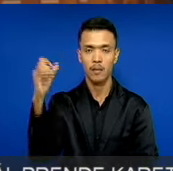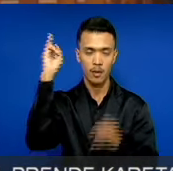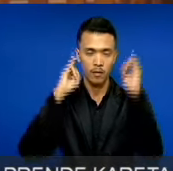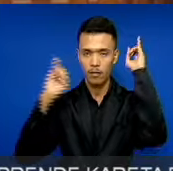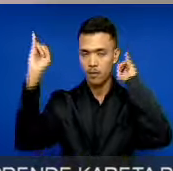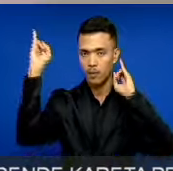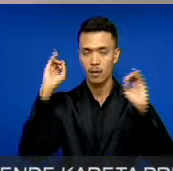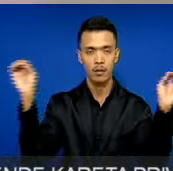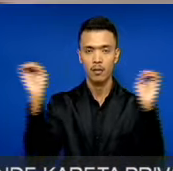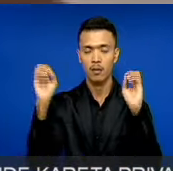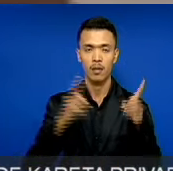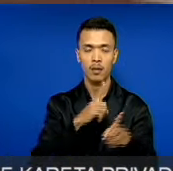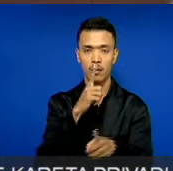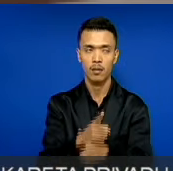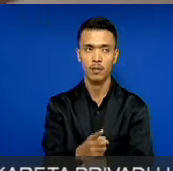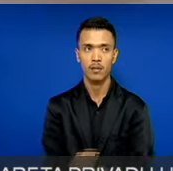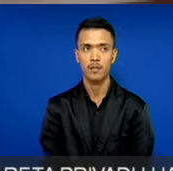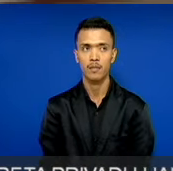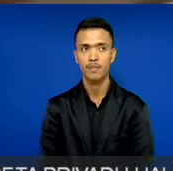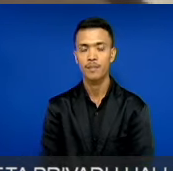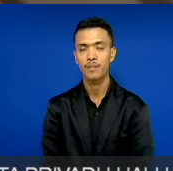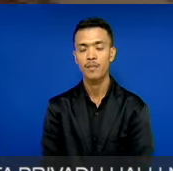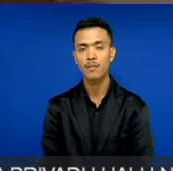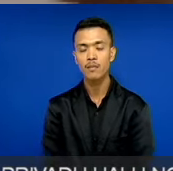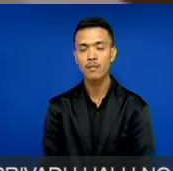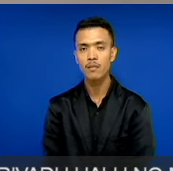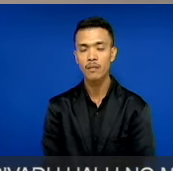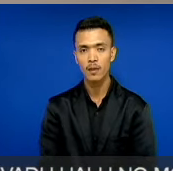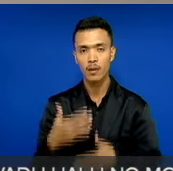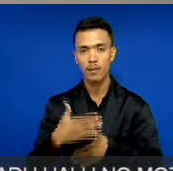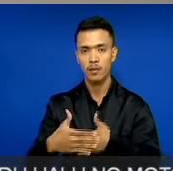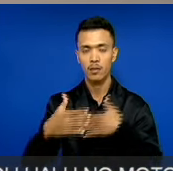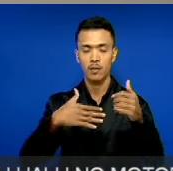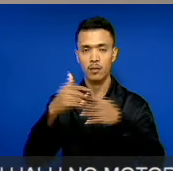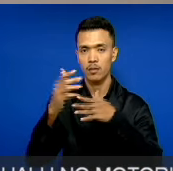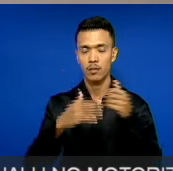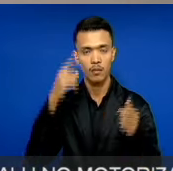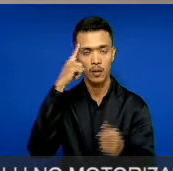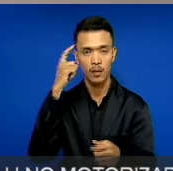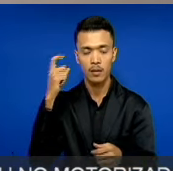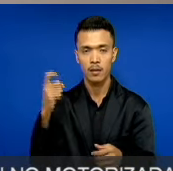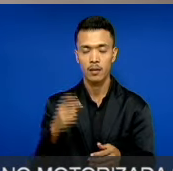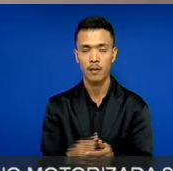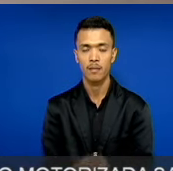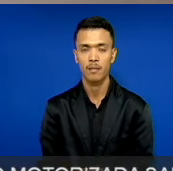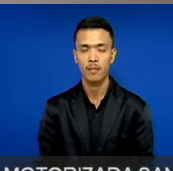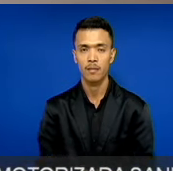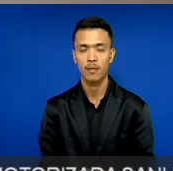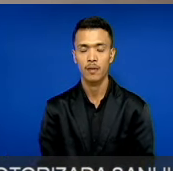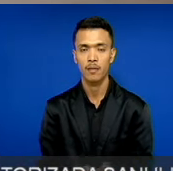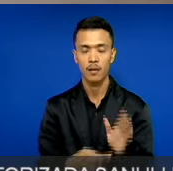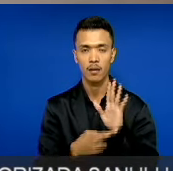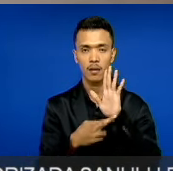forte. A investigação do Ministério Público é um processo normal. Claro, né, tamba né, foi em primeiro tentatório,